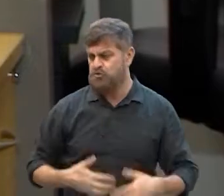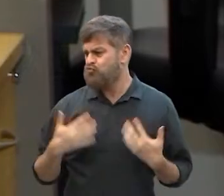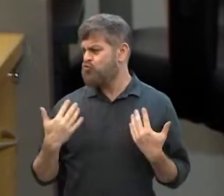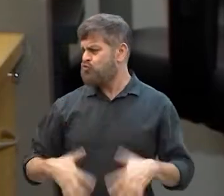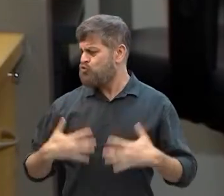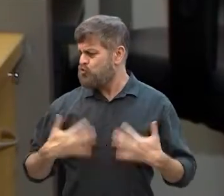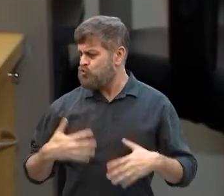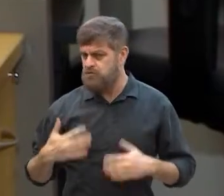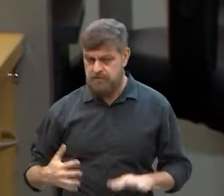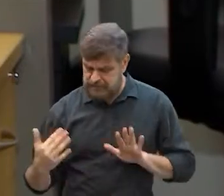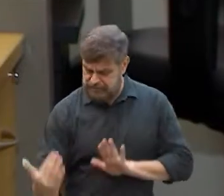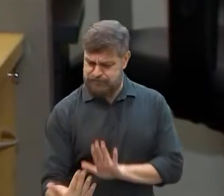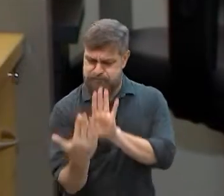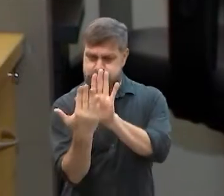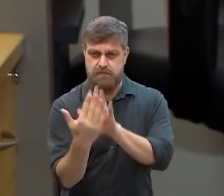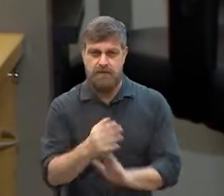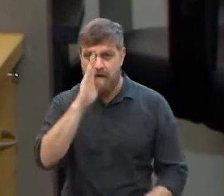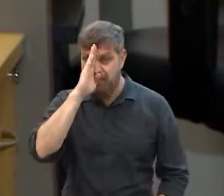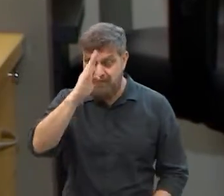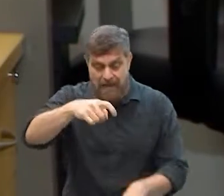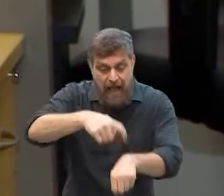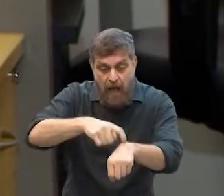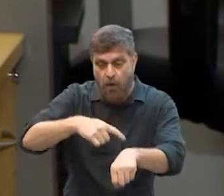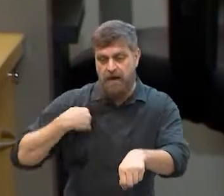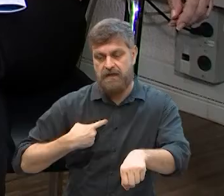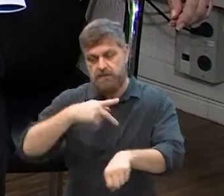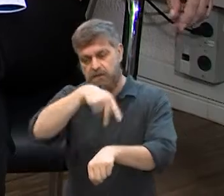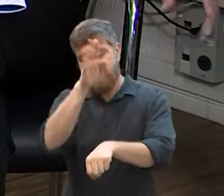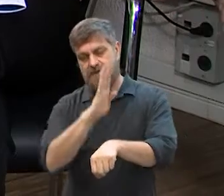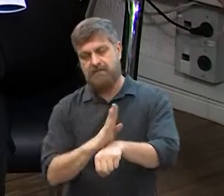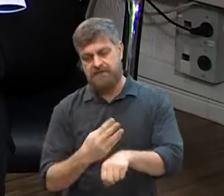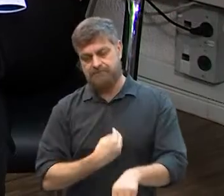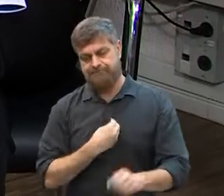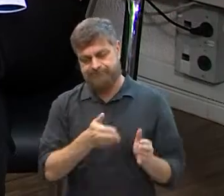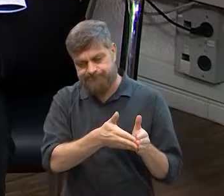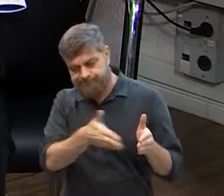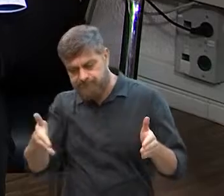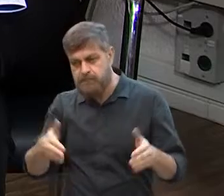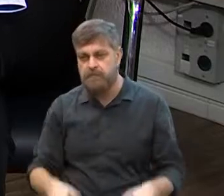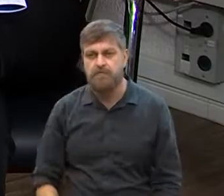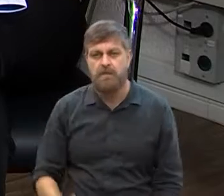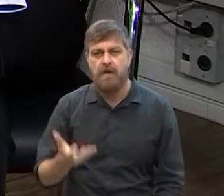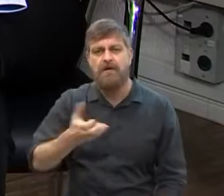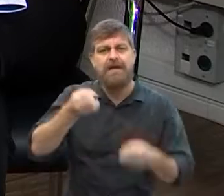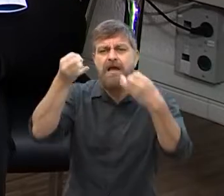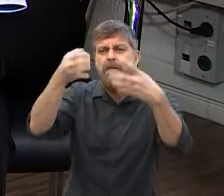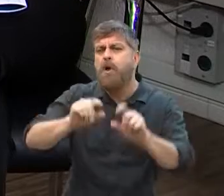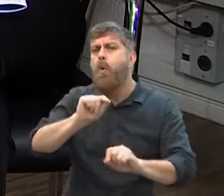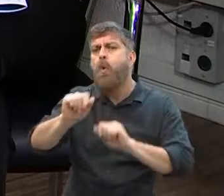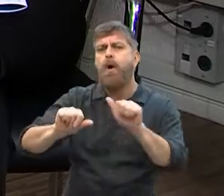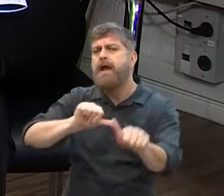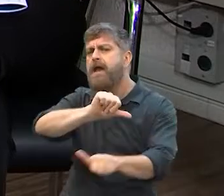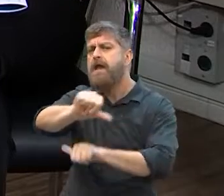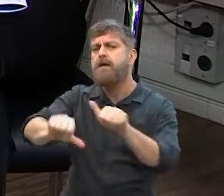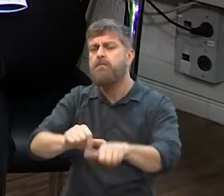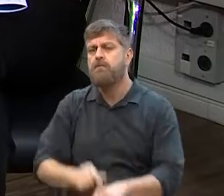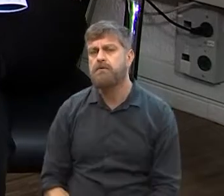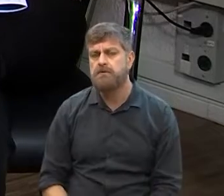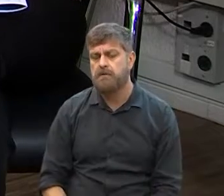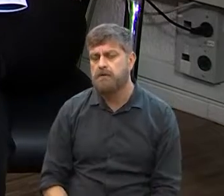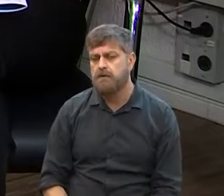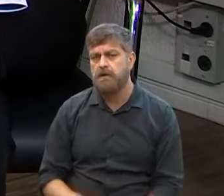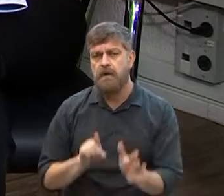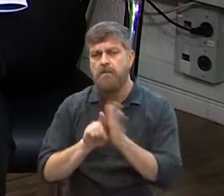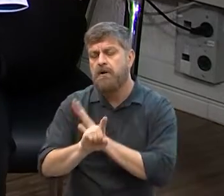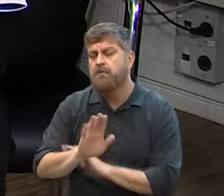intensidade, principalmente pelo momento que a gente está vivendo no país. Vereador, eu queria que o senhor explicasse o que muda, qual vai ser a diferença de